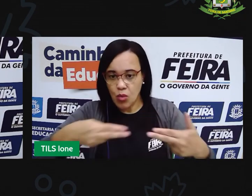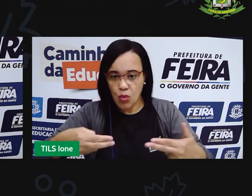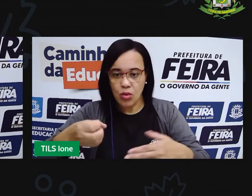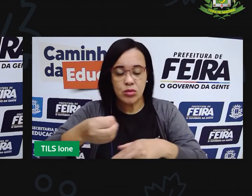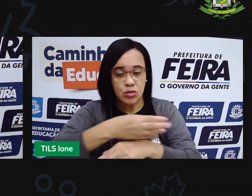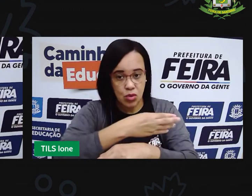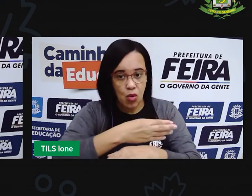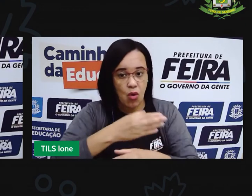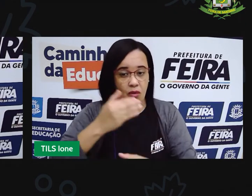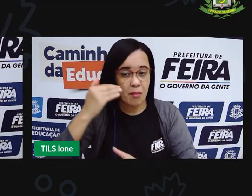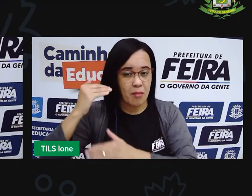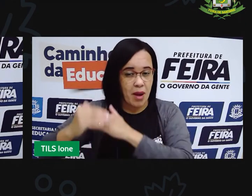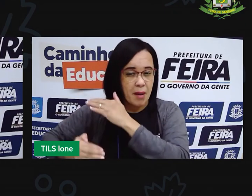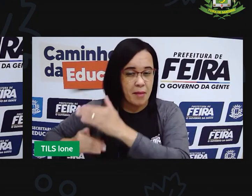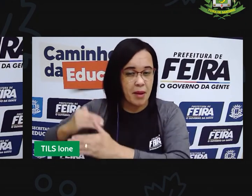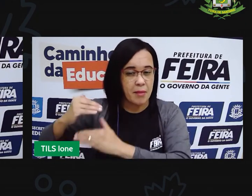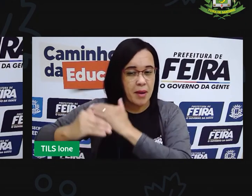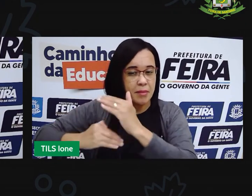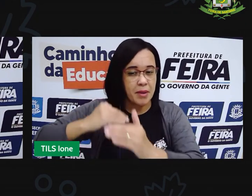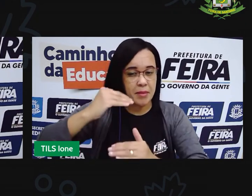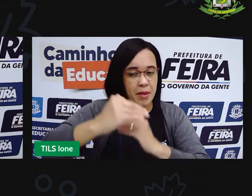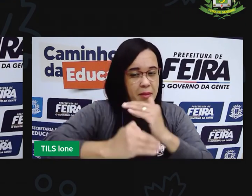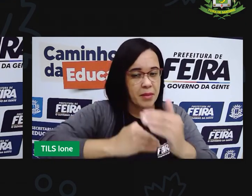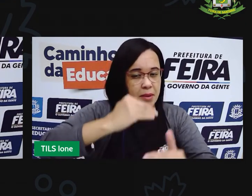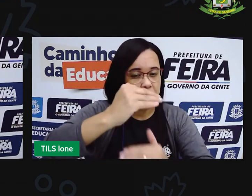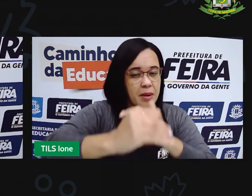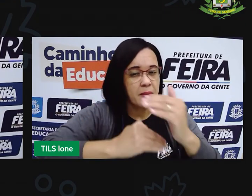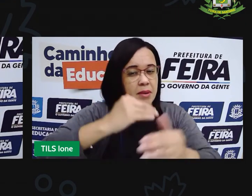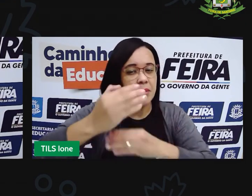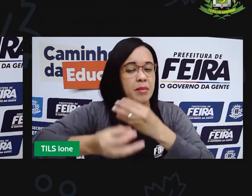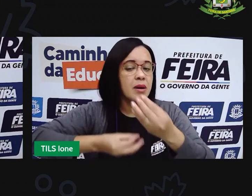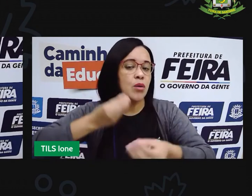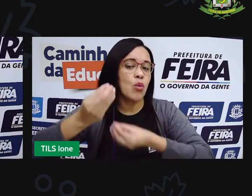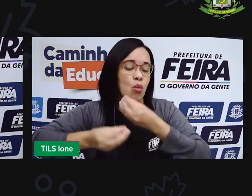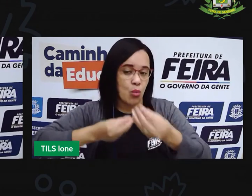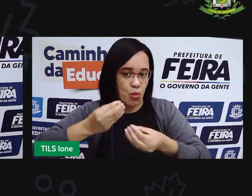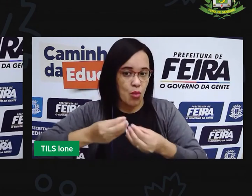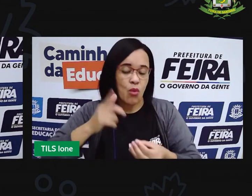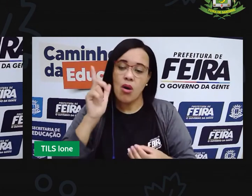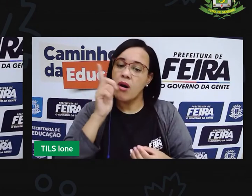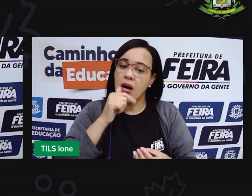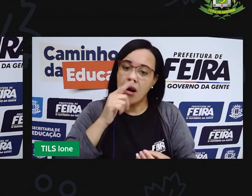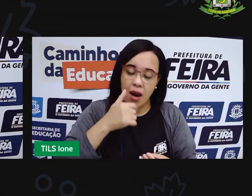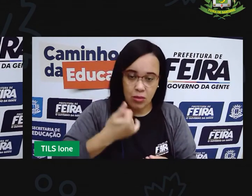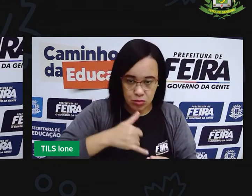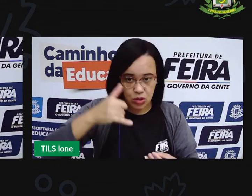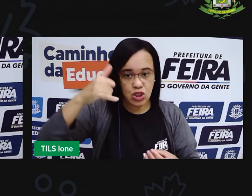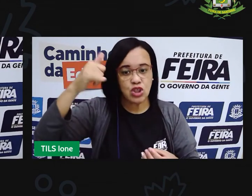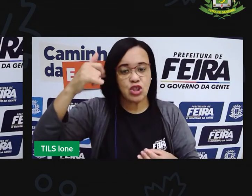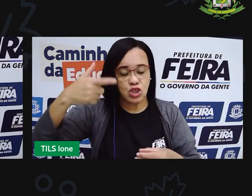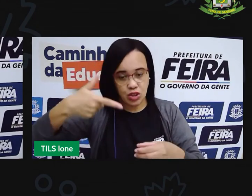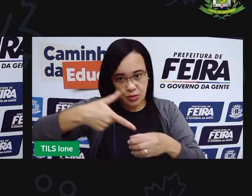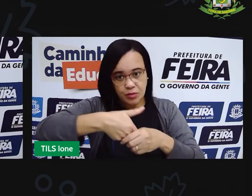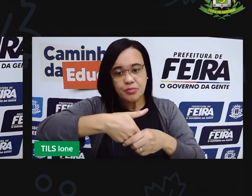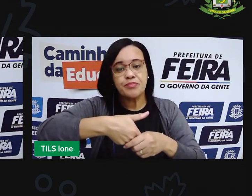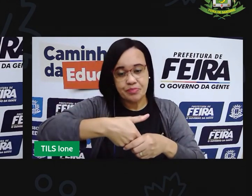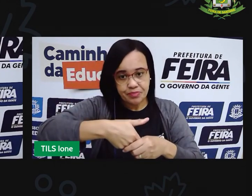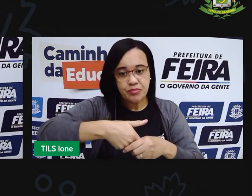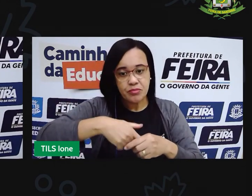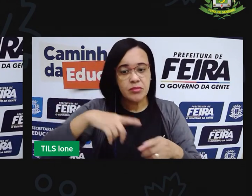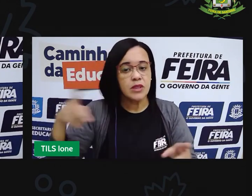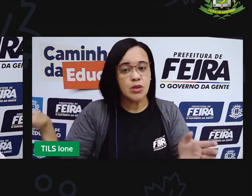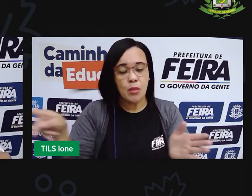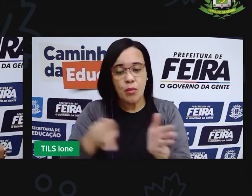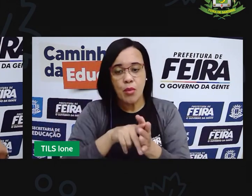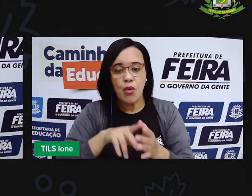por um processo de produção que consumiu água, energia, combustível, são recursos